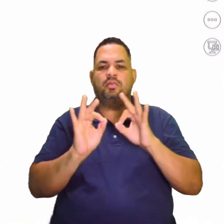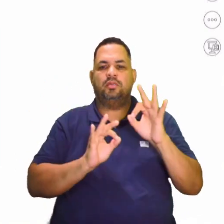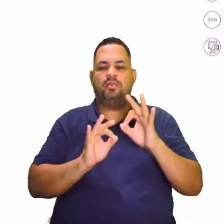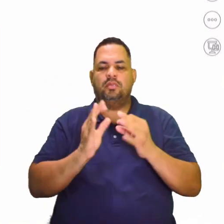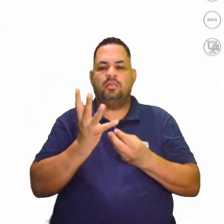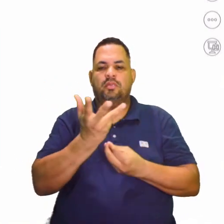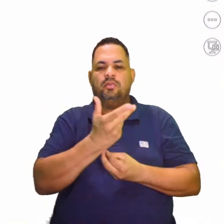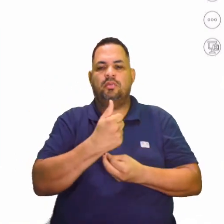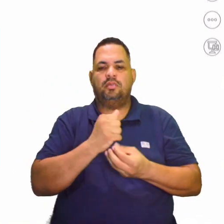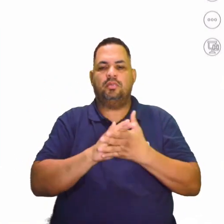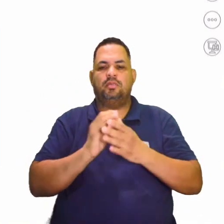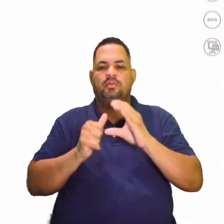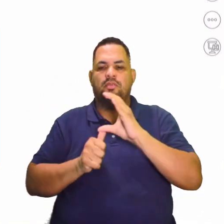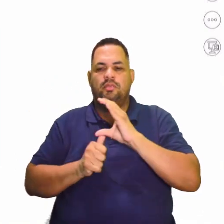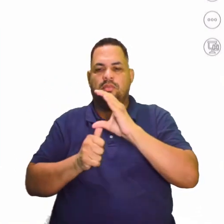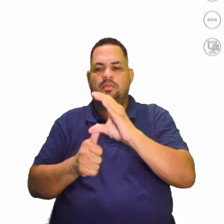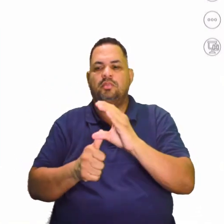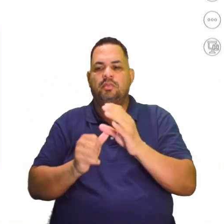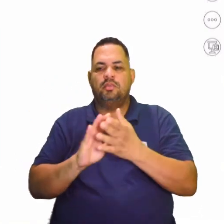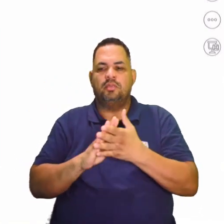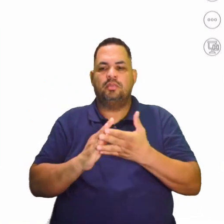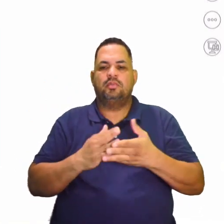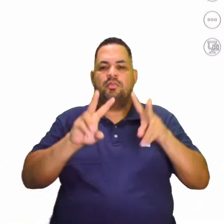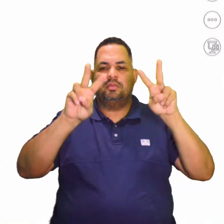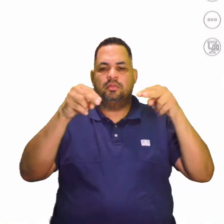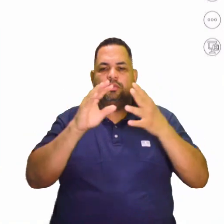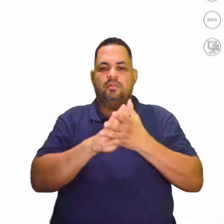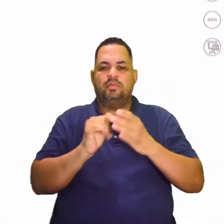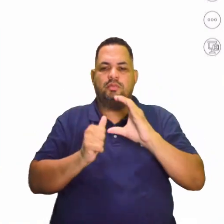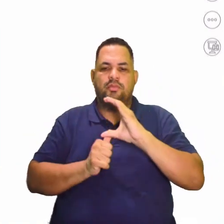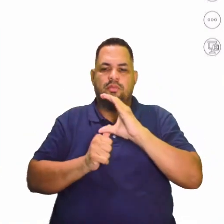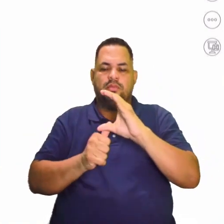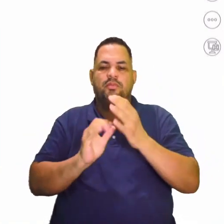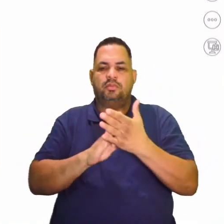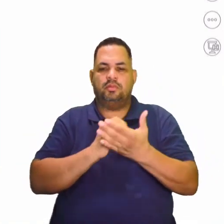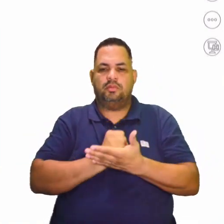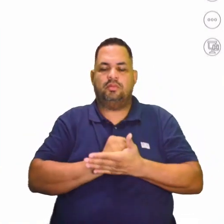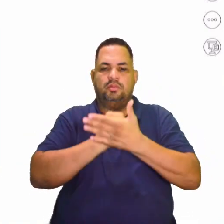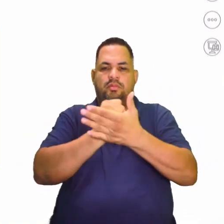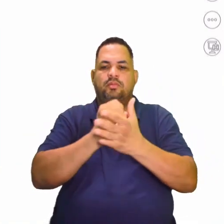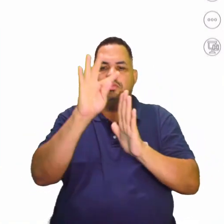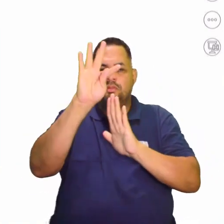a arte cristã, ou seja, os temas cristãos com base nos